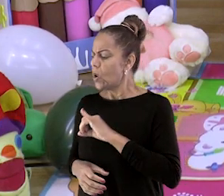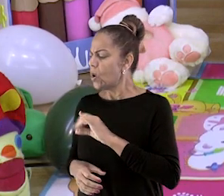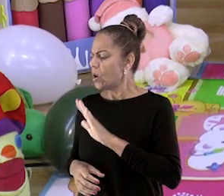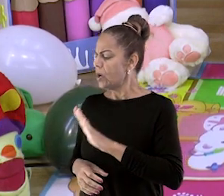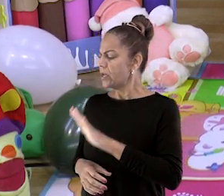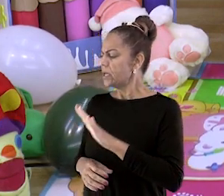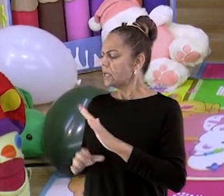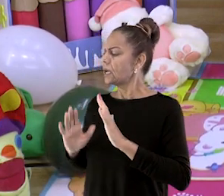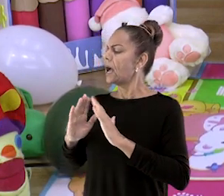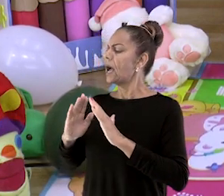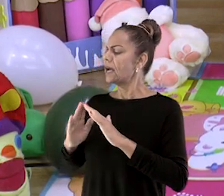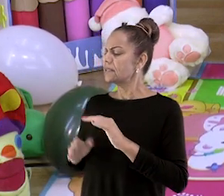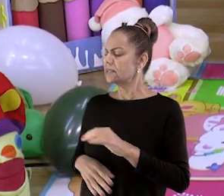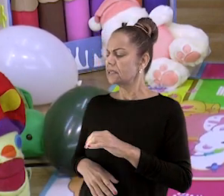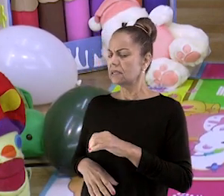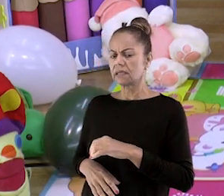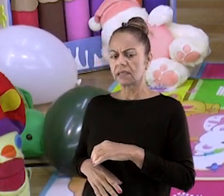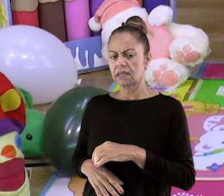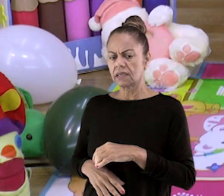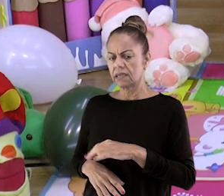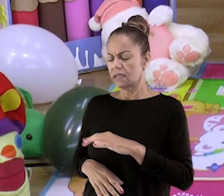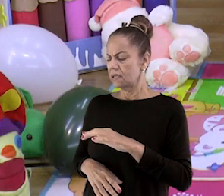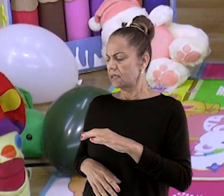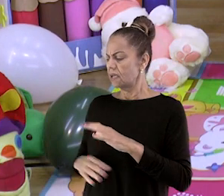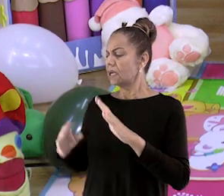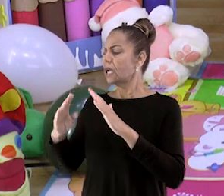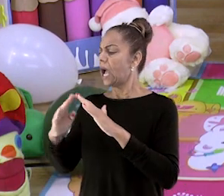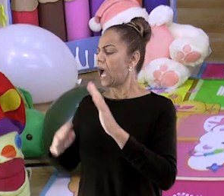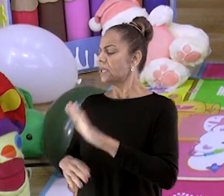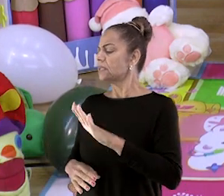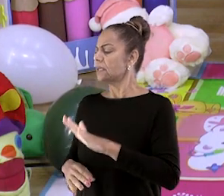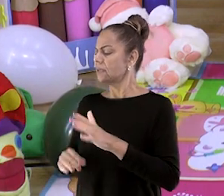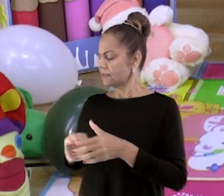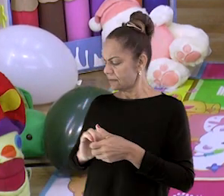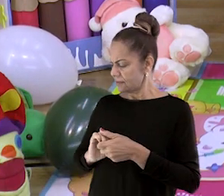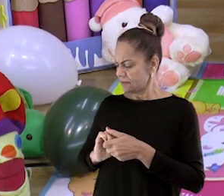Casa Oi casa Casa